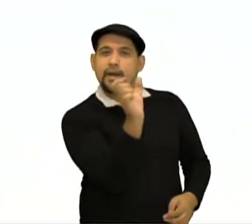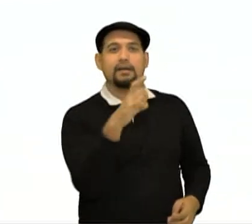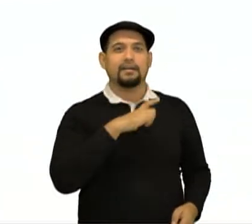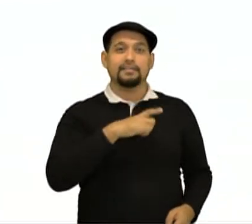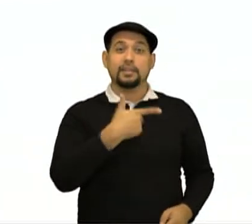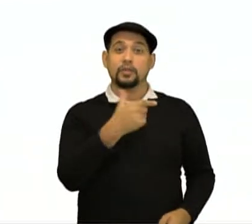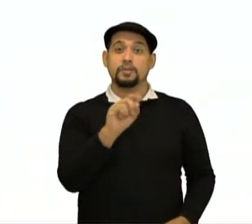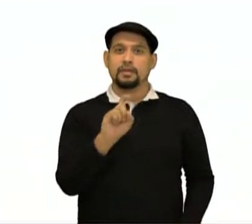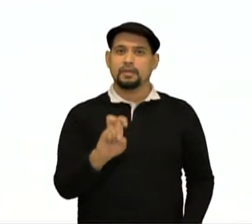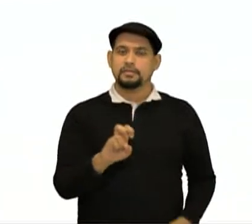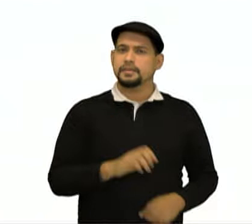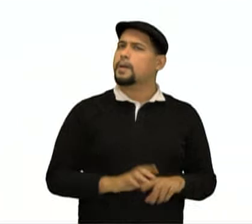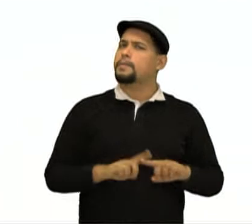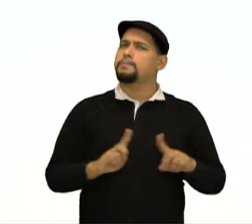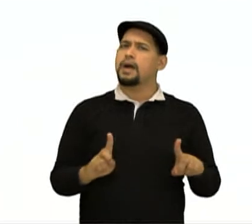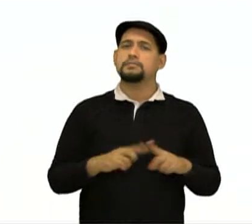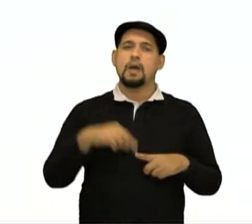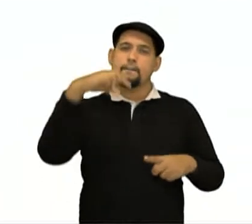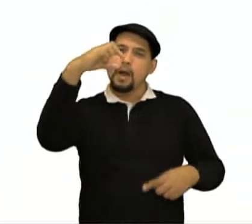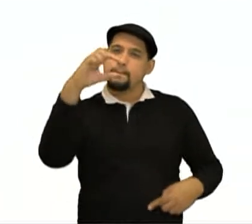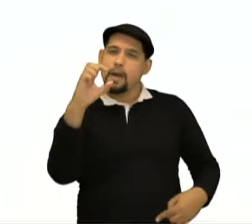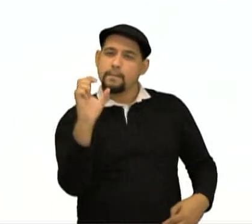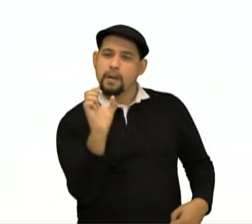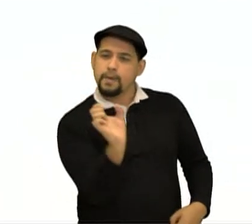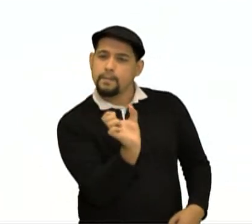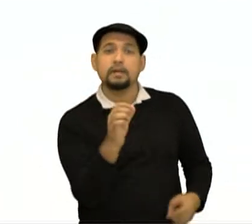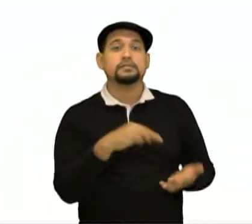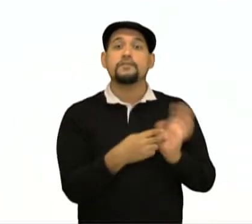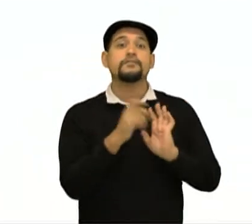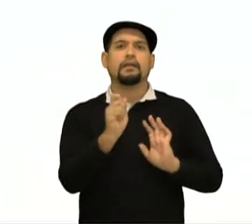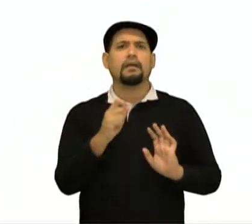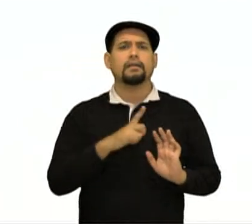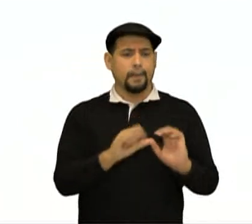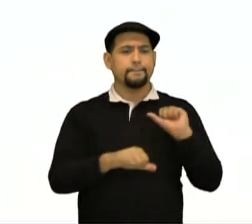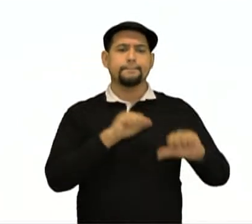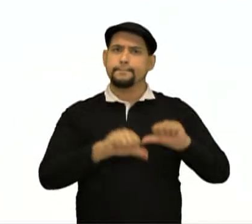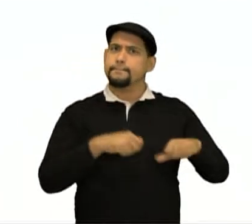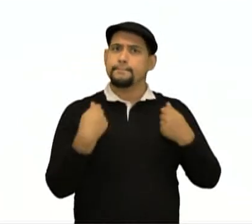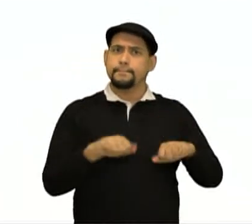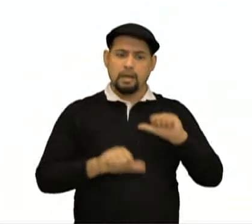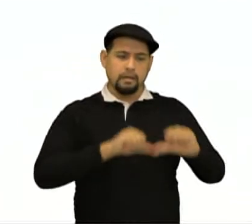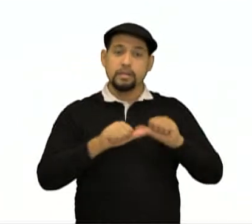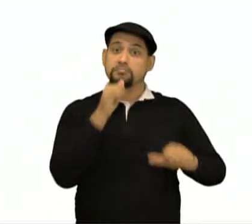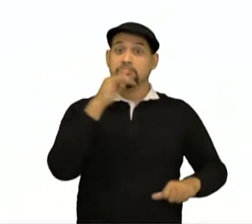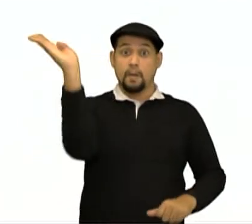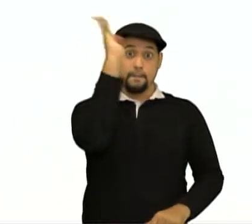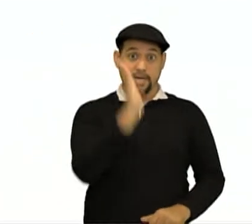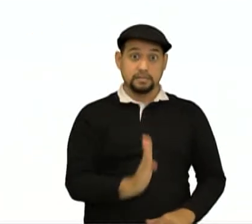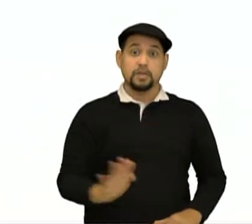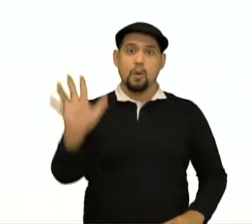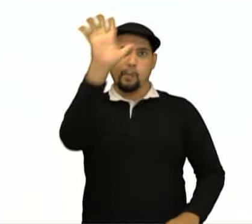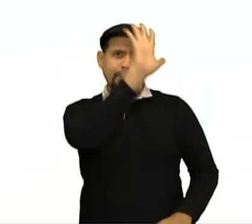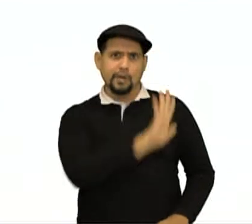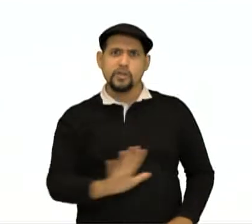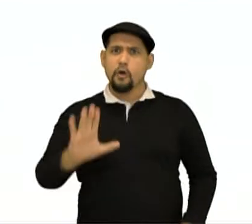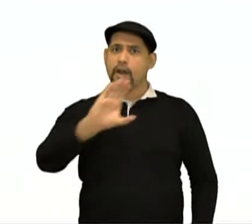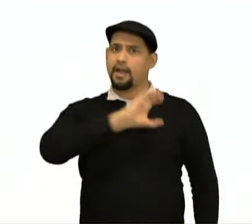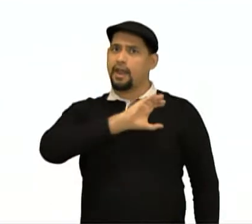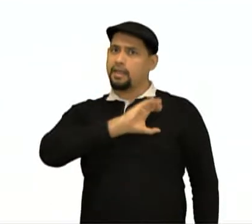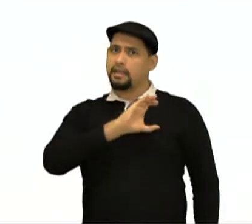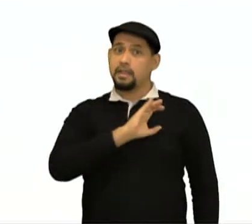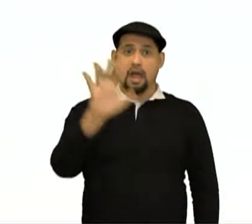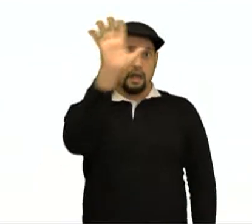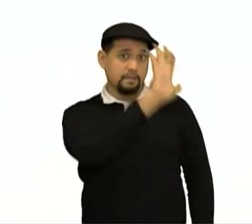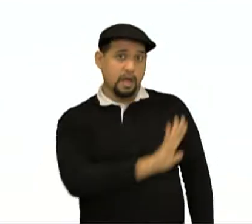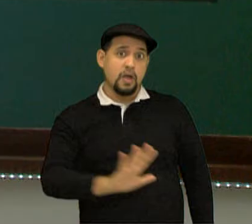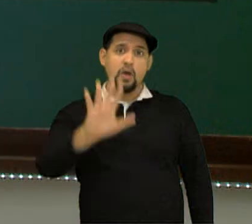de 2015 E essas fatias logicamente querem ser modificadas são Brasil que é um espaço maior Canadá